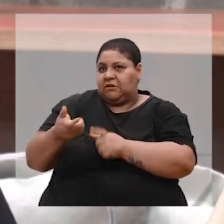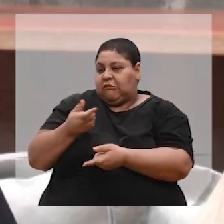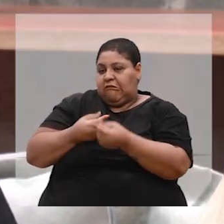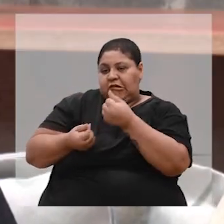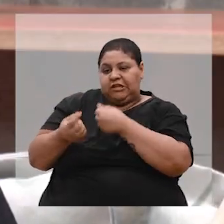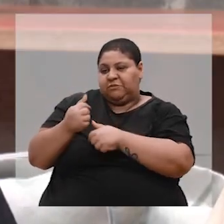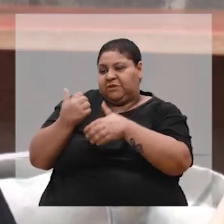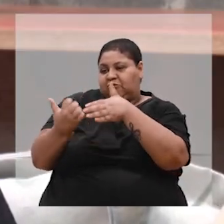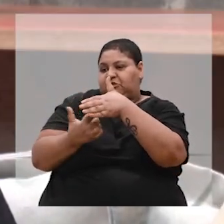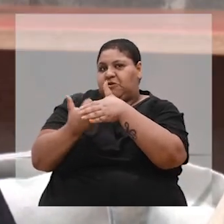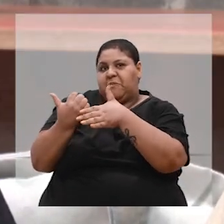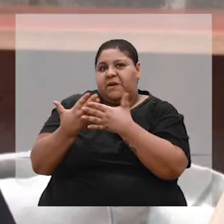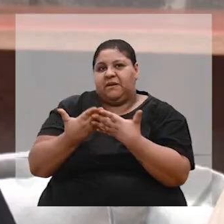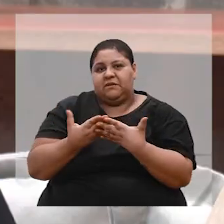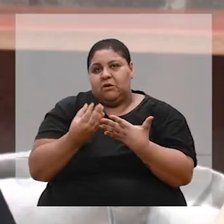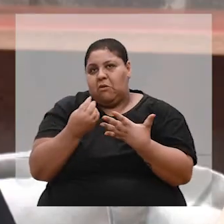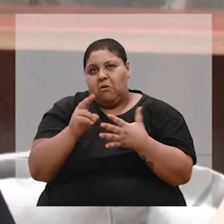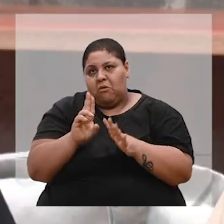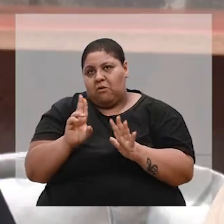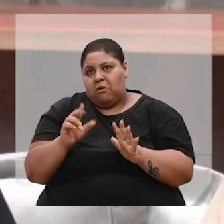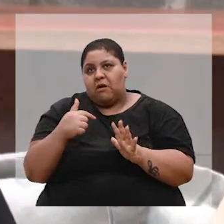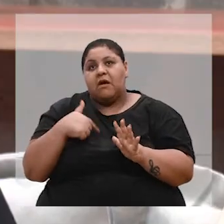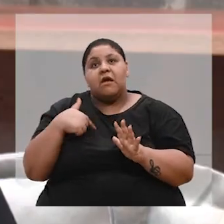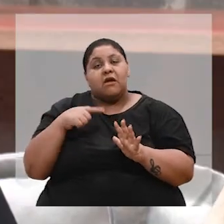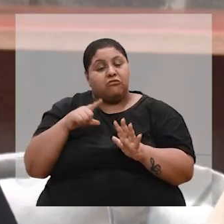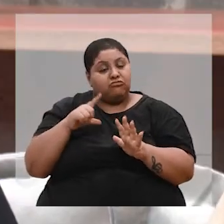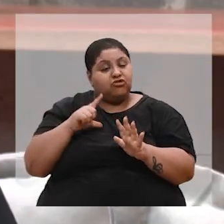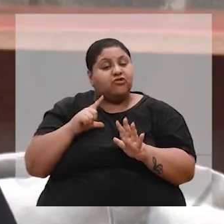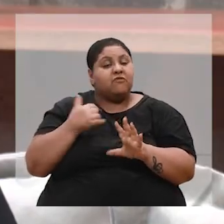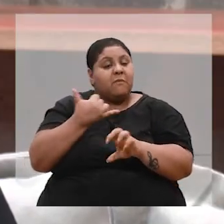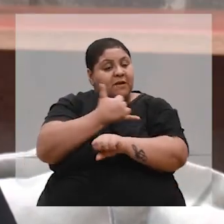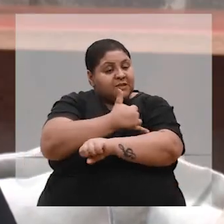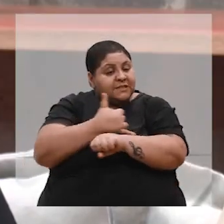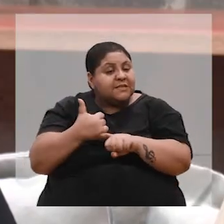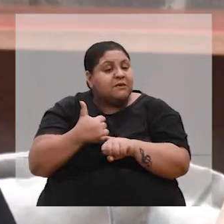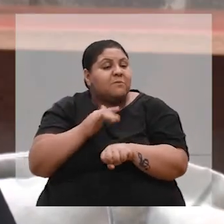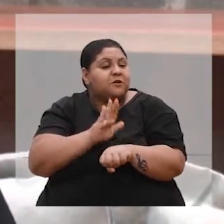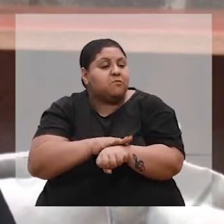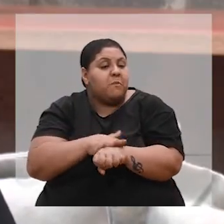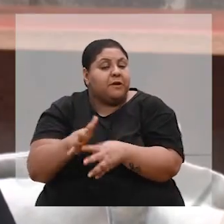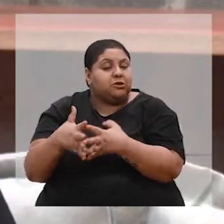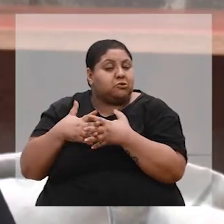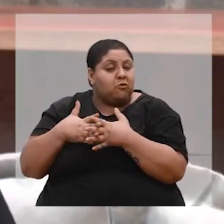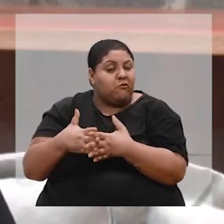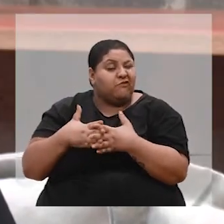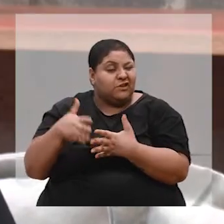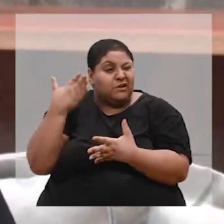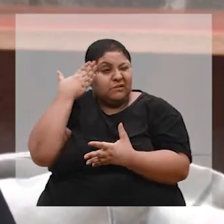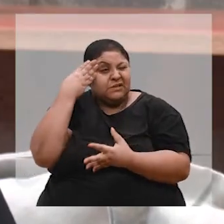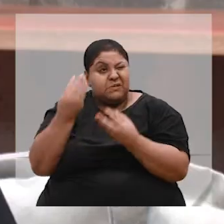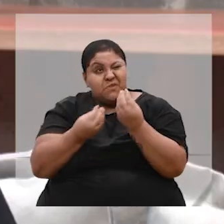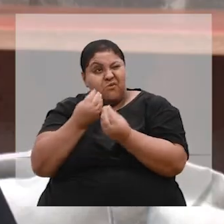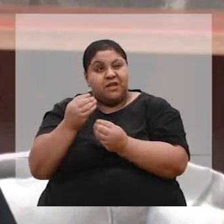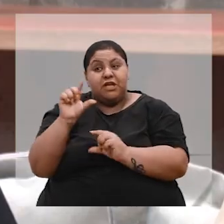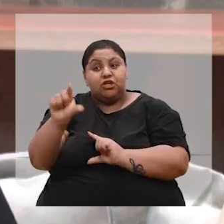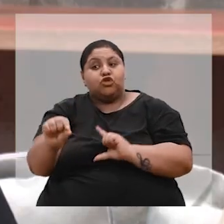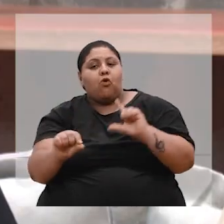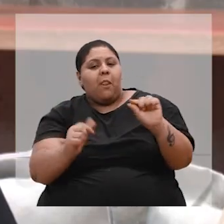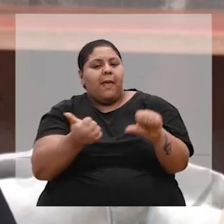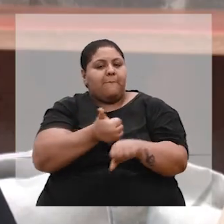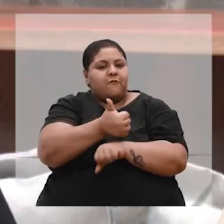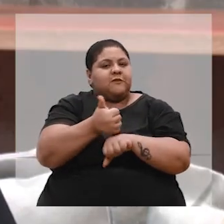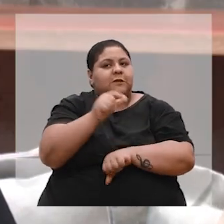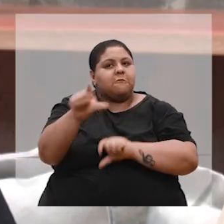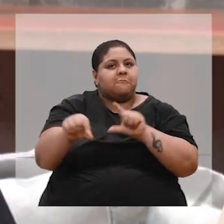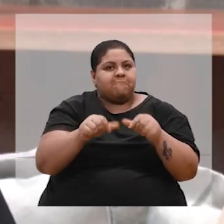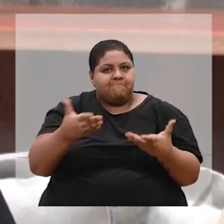o administrador de empresas, né? Ou algo assim, porque eu passei por esses conflitos, assim, para que lado eu vou, né? Ou